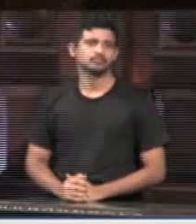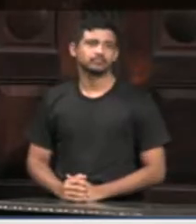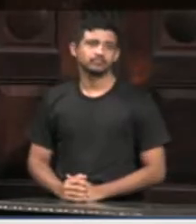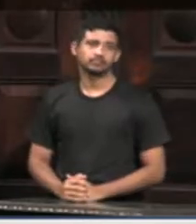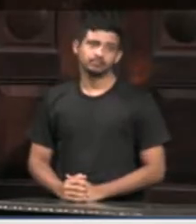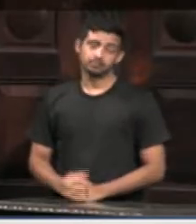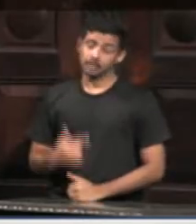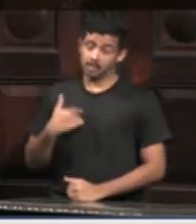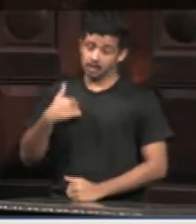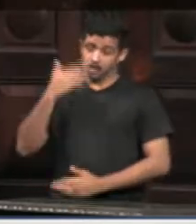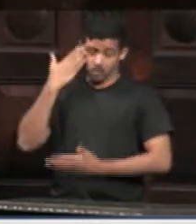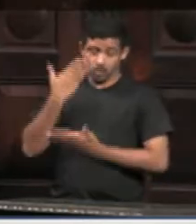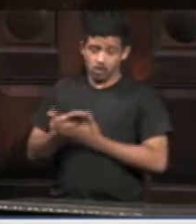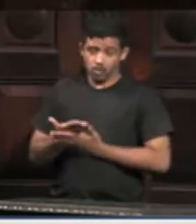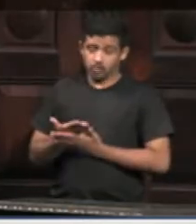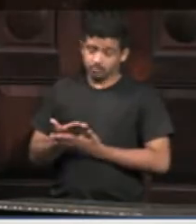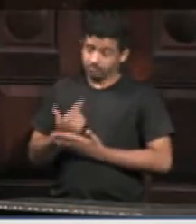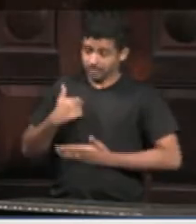acreditando